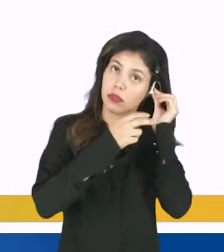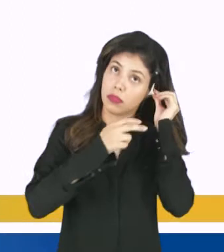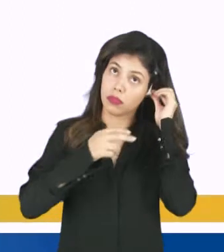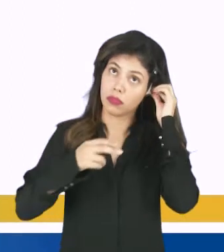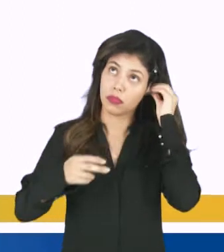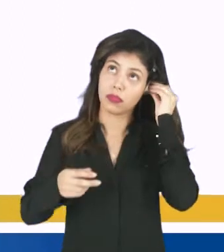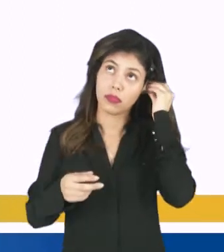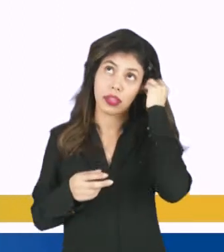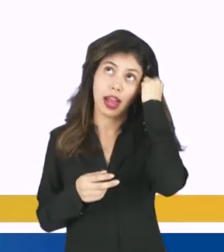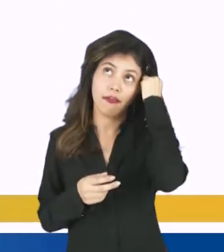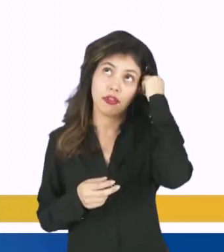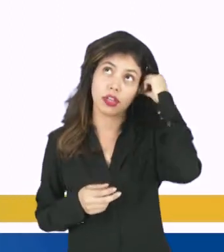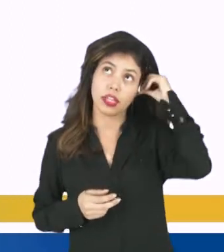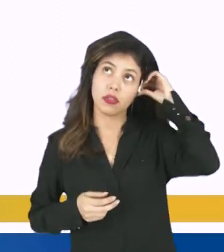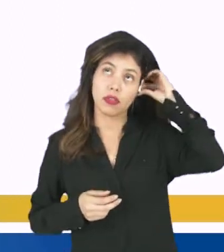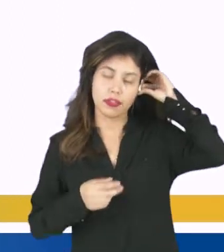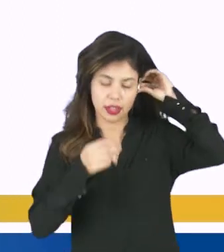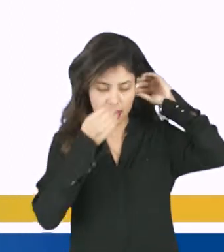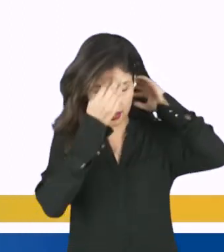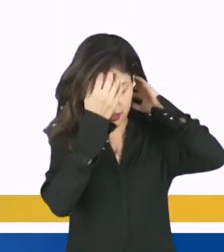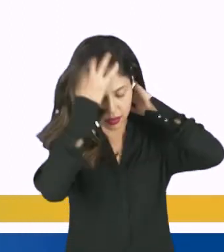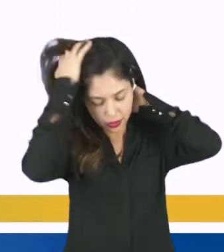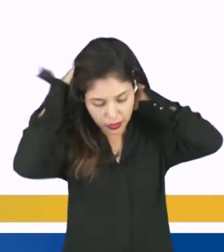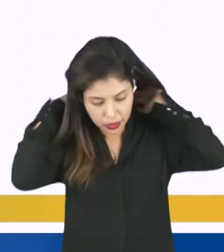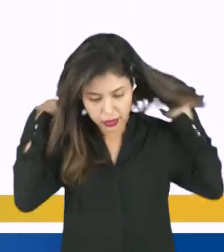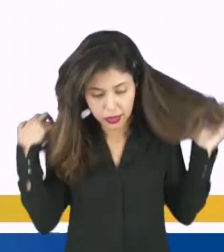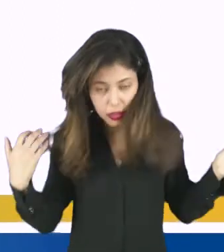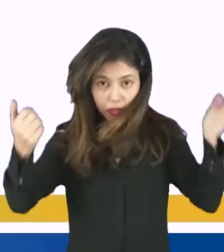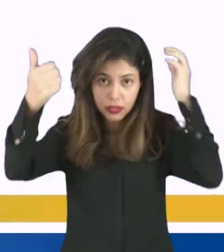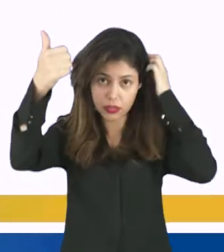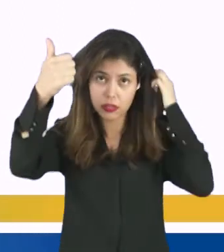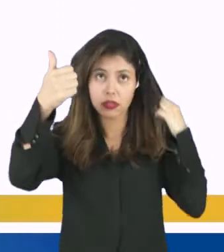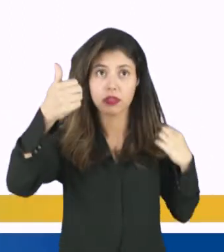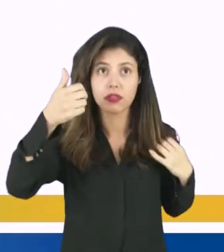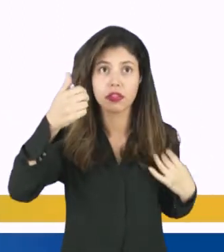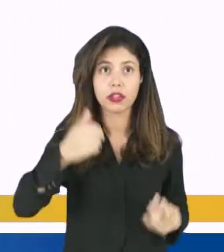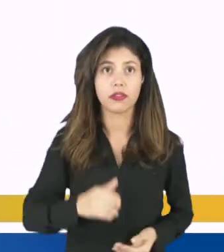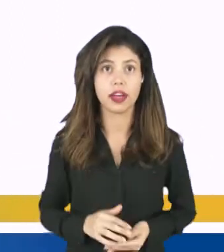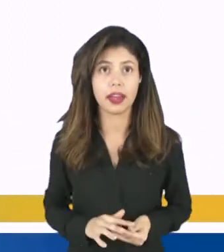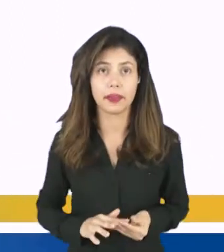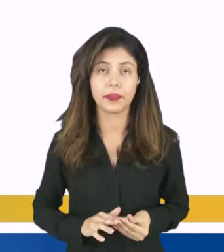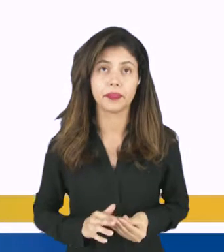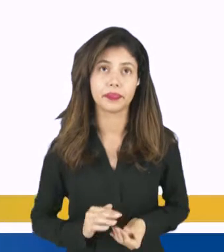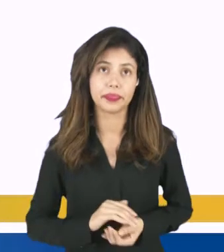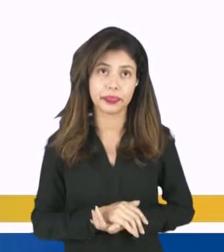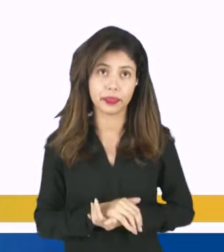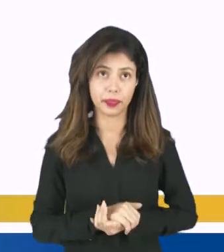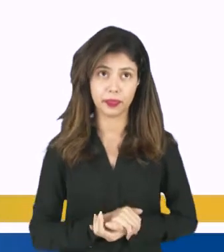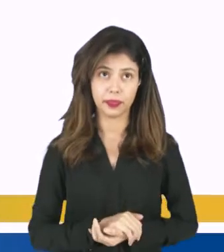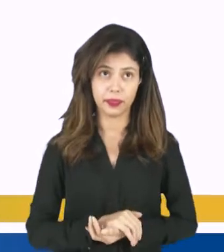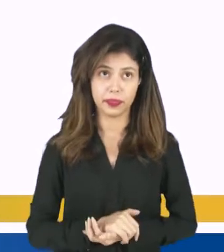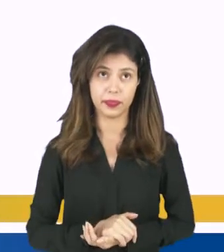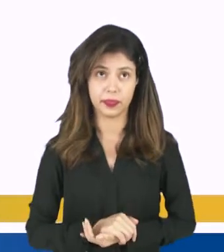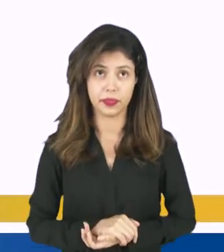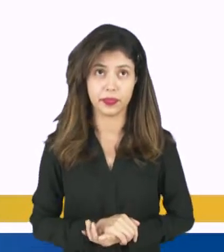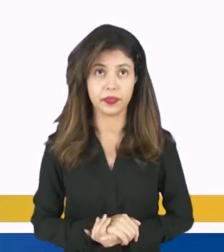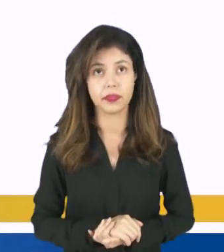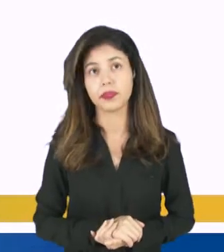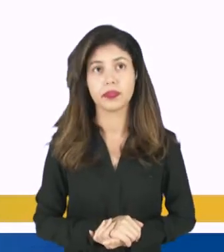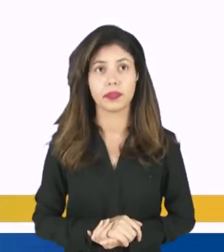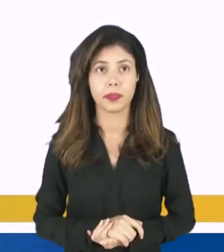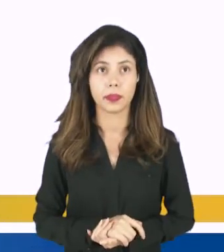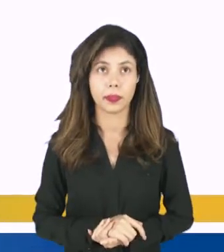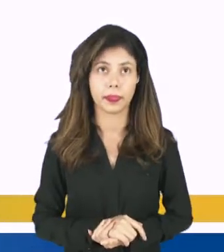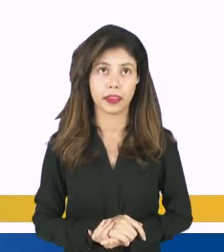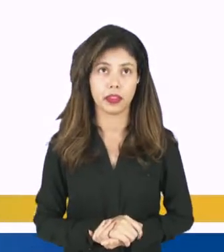método da chave para compreender o método do teorema do resto e o teorema de D'Alembert. Então acompanhe comigo aí. Primeiro nós